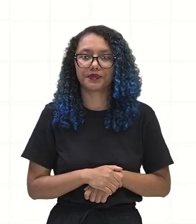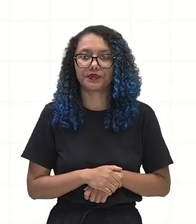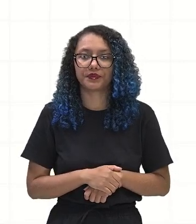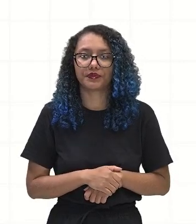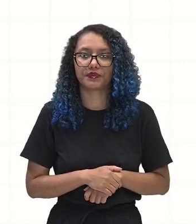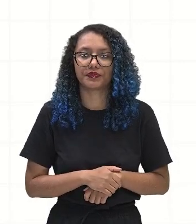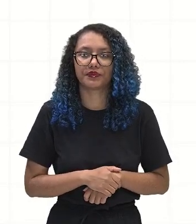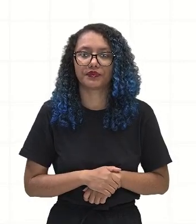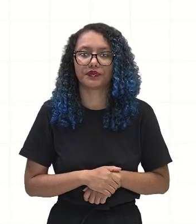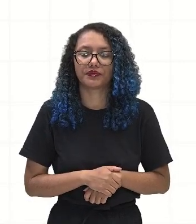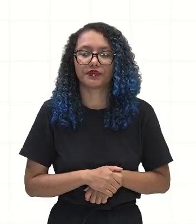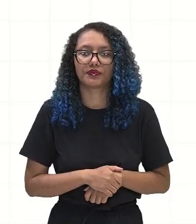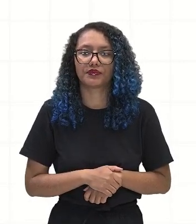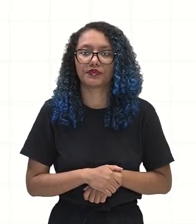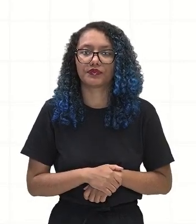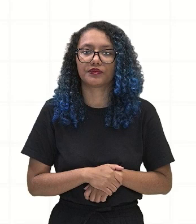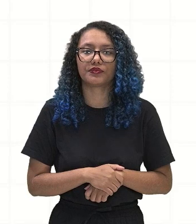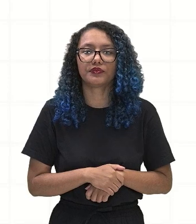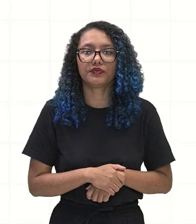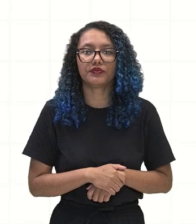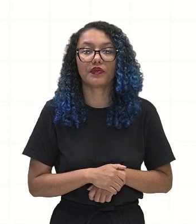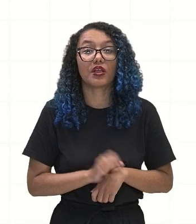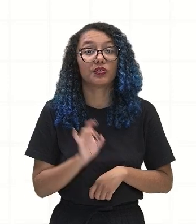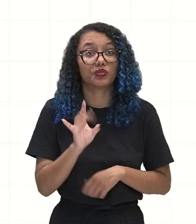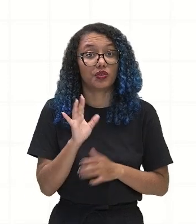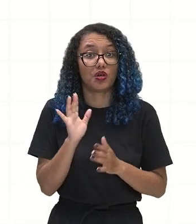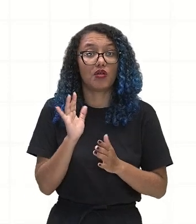E aí considerando somente o aumento, né?